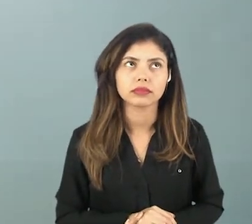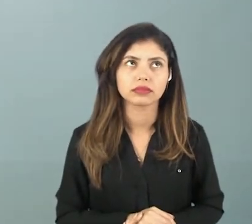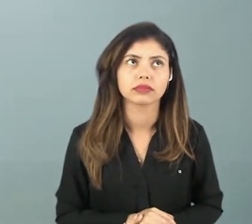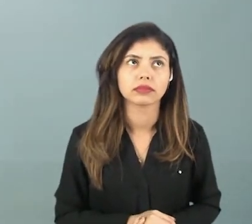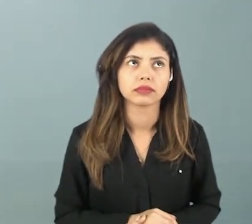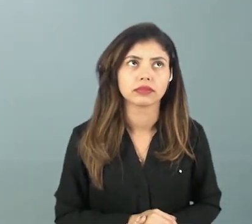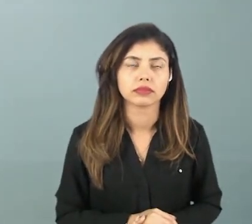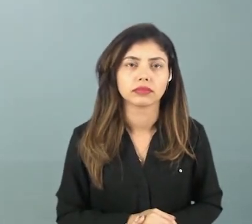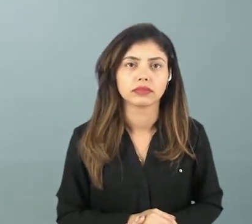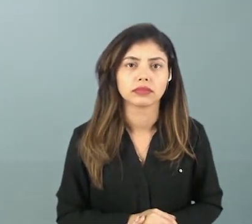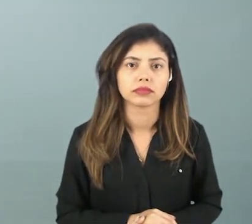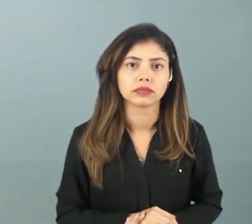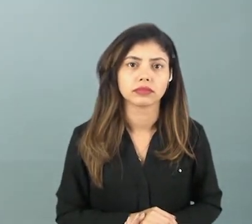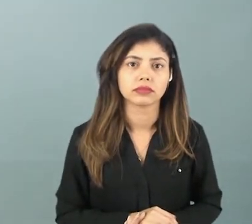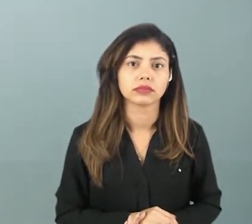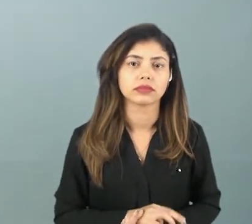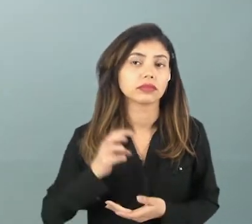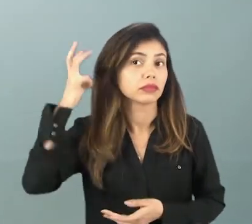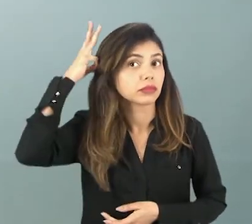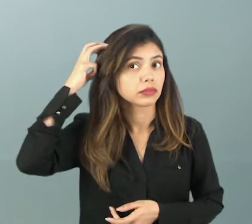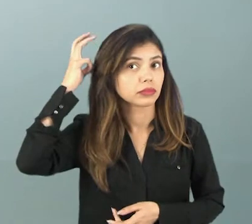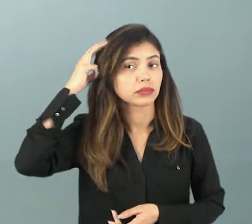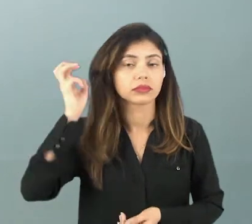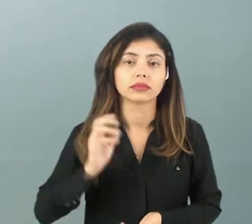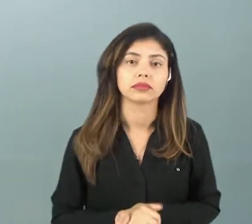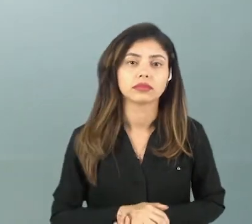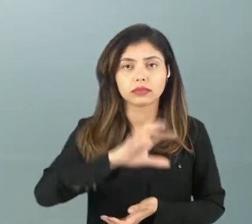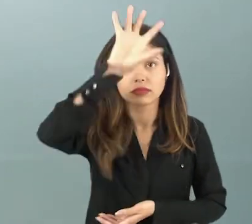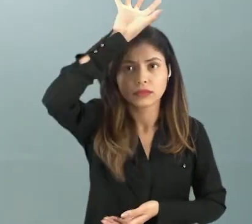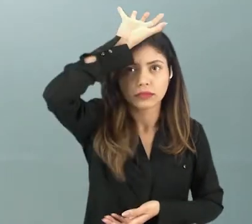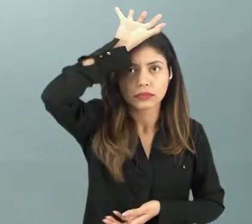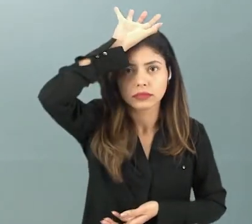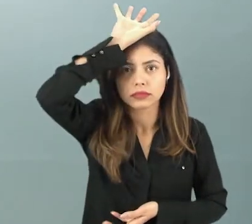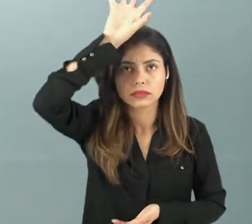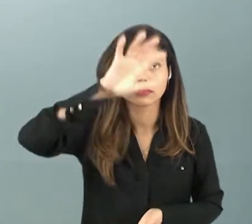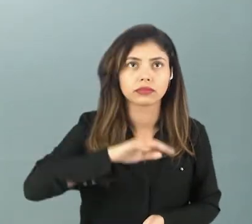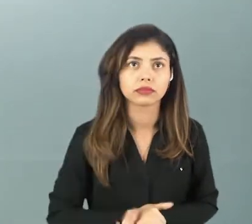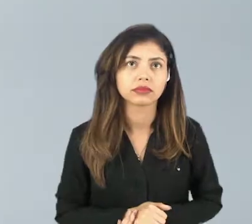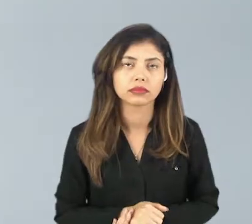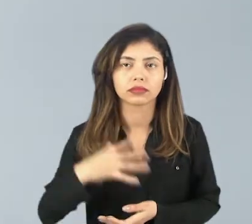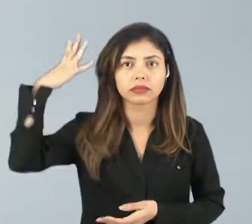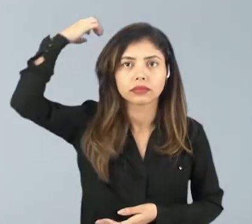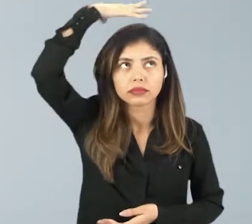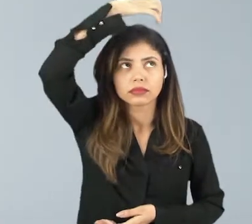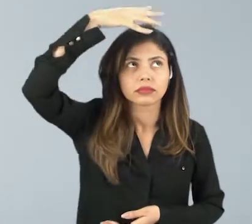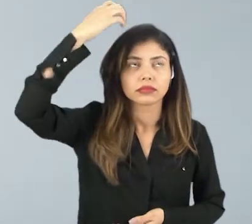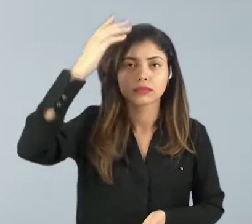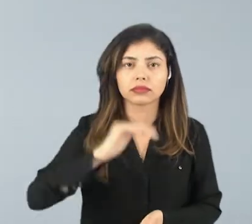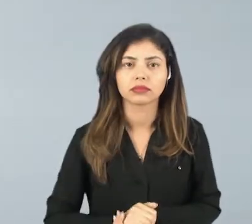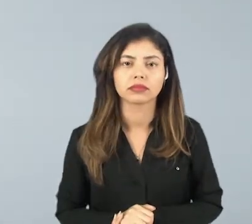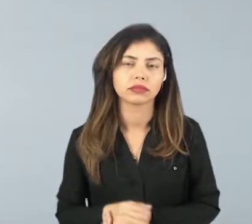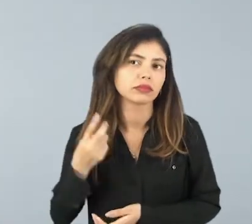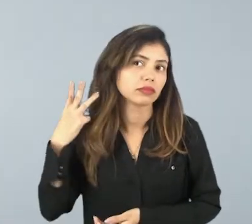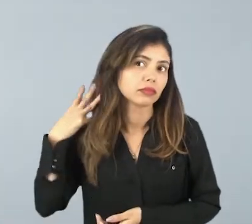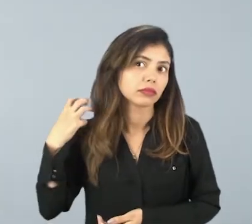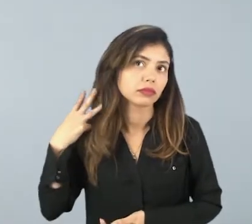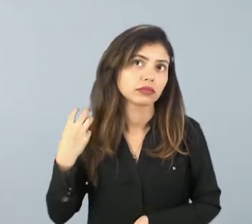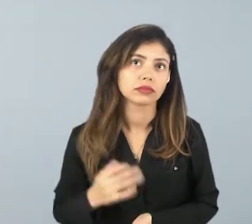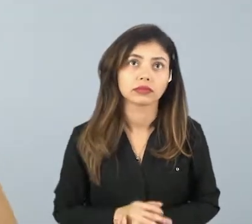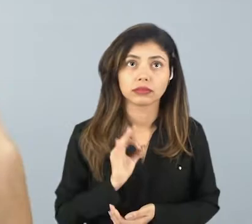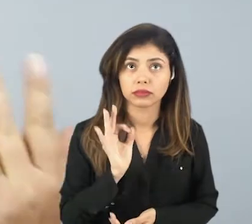personagens? Eu tenho a Mônica, o Cebolinha, o Cascão e a Magali.